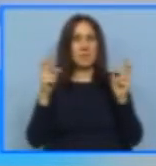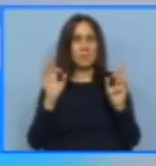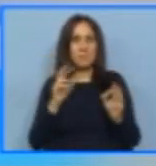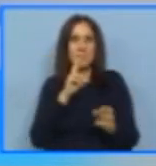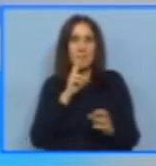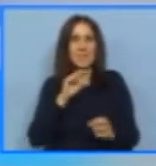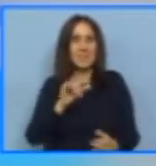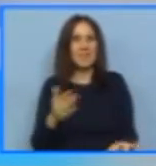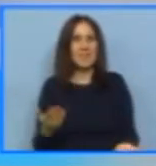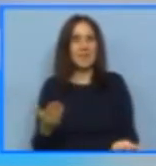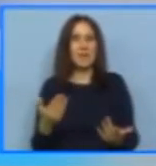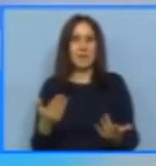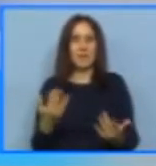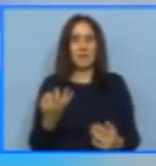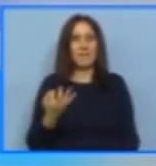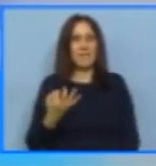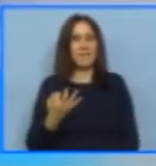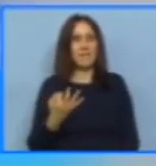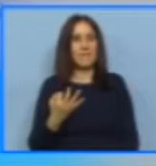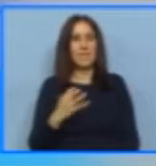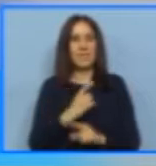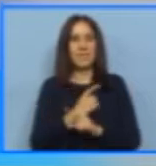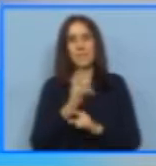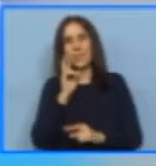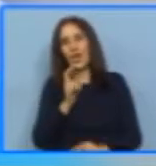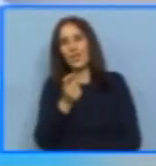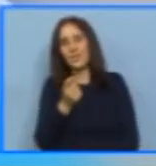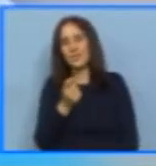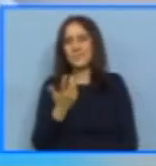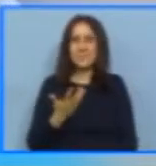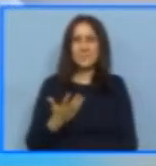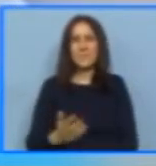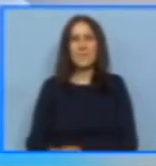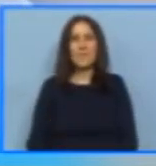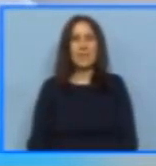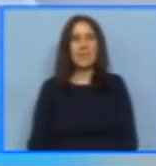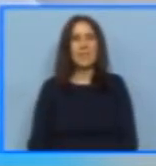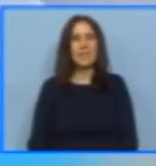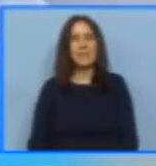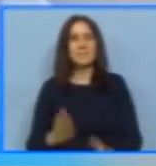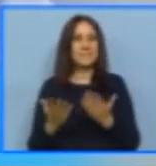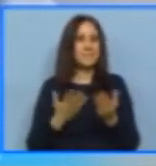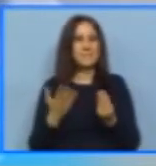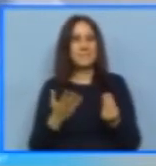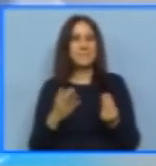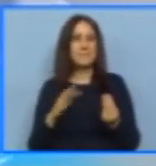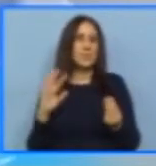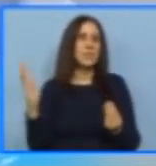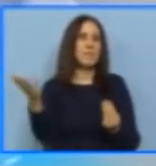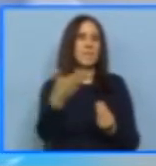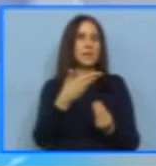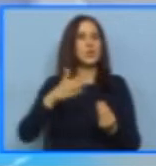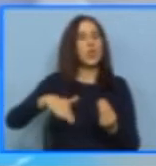E agora, ainda, de certo modo, ainda se olha um bocadinho para este certo universo dos pequeninos como